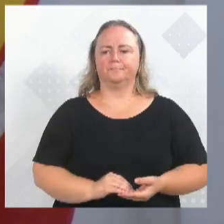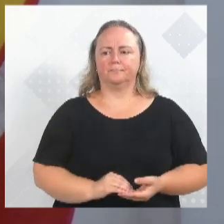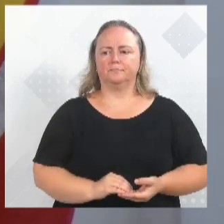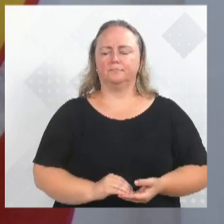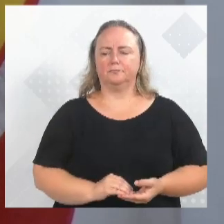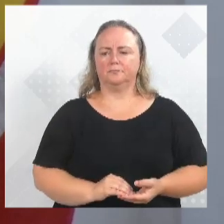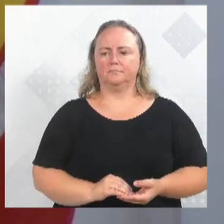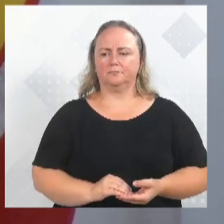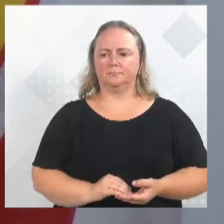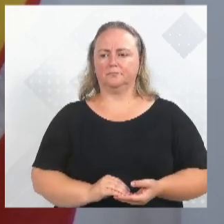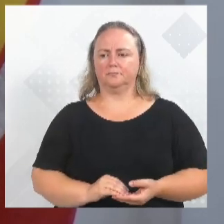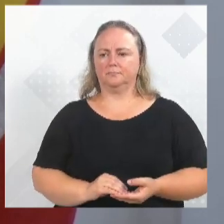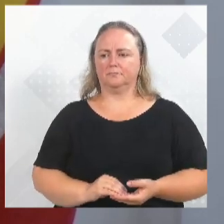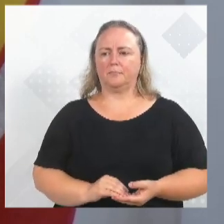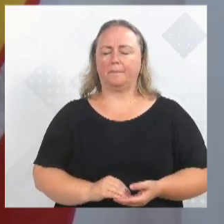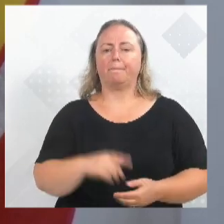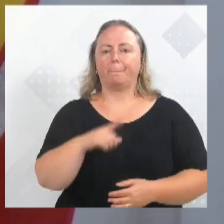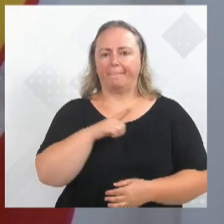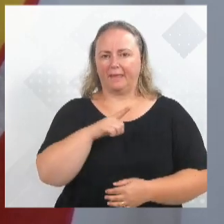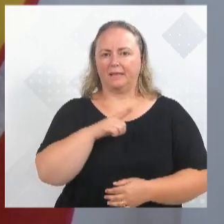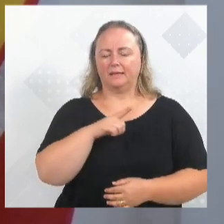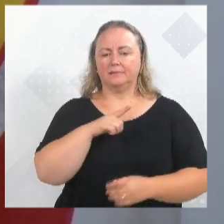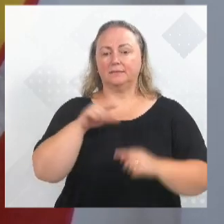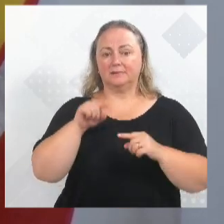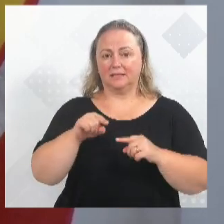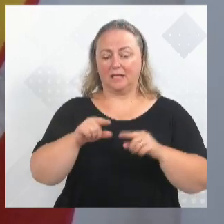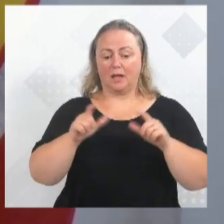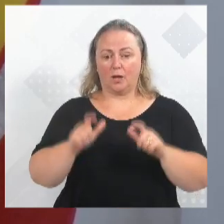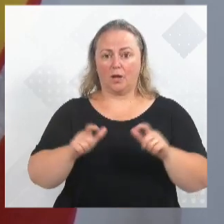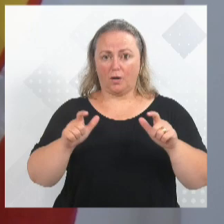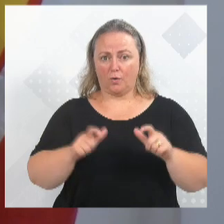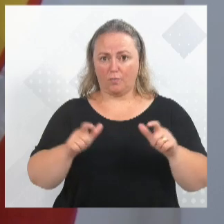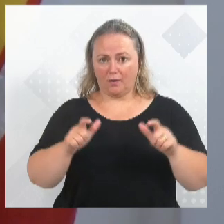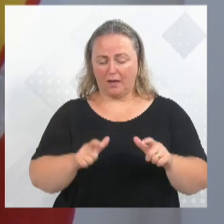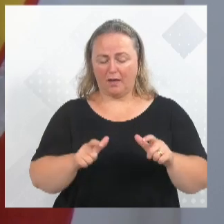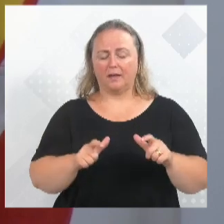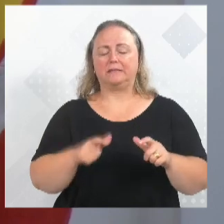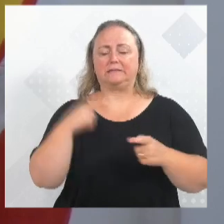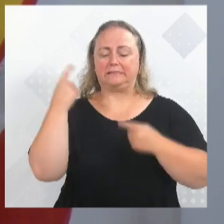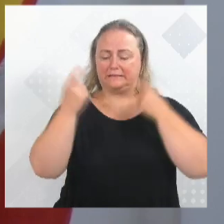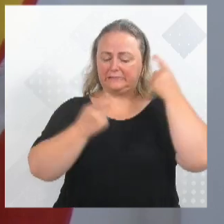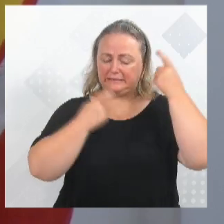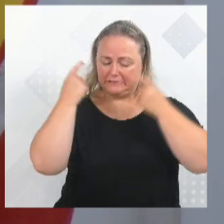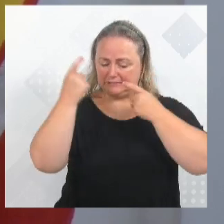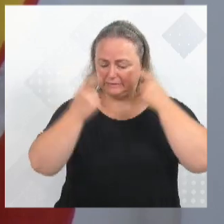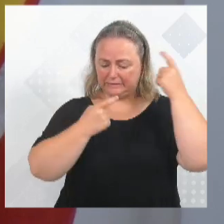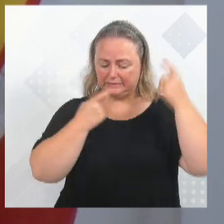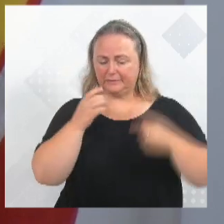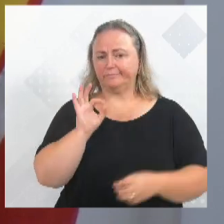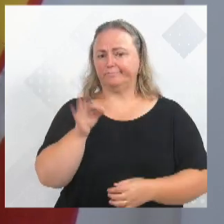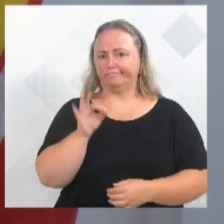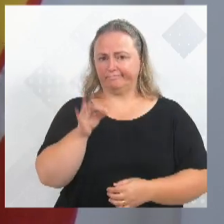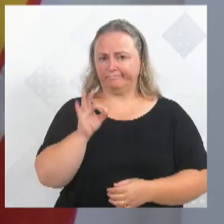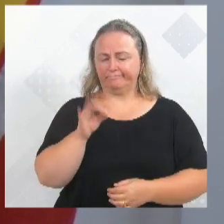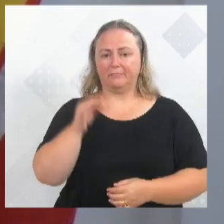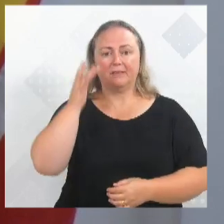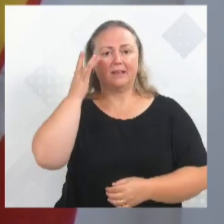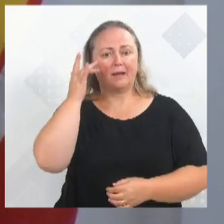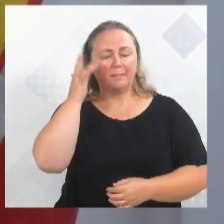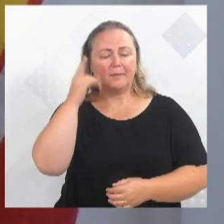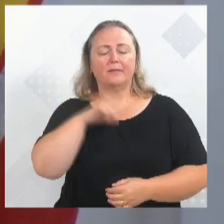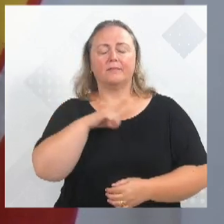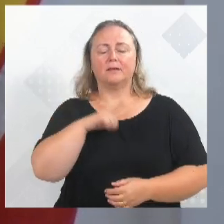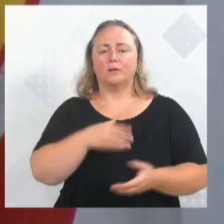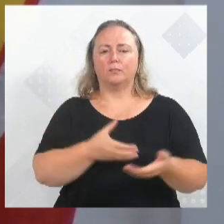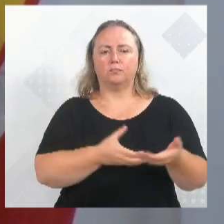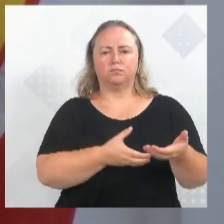onde o os casos ali Vereador Jovino Cardoso é bastante preocupante então amanhã vai aconteceu o fumacê a